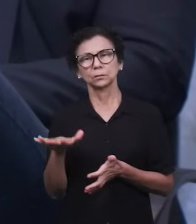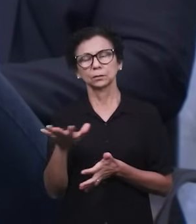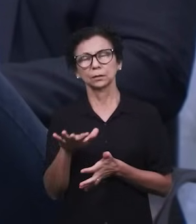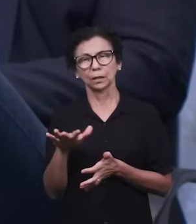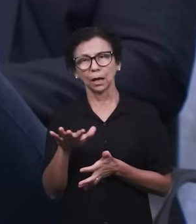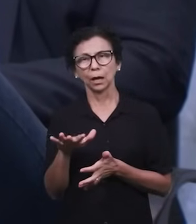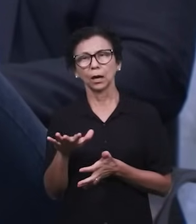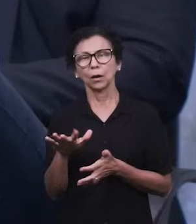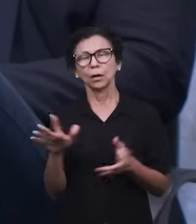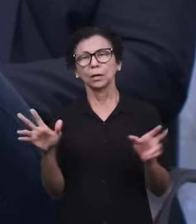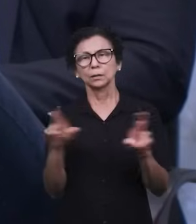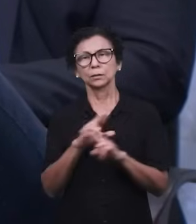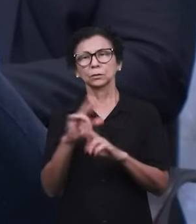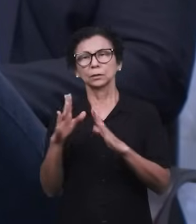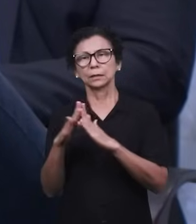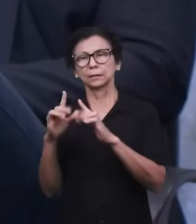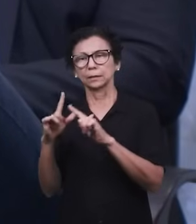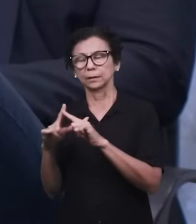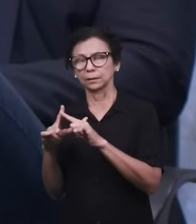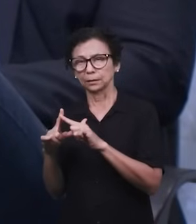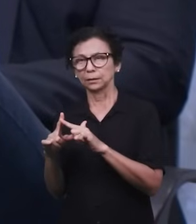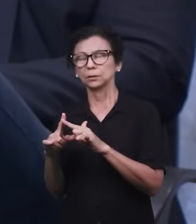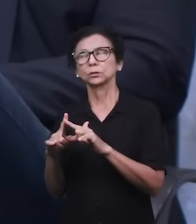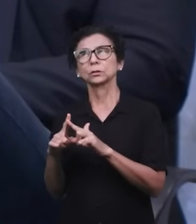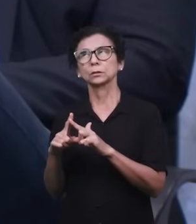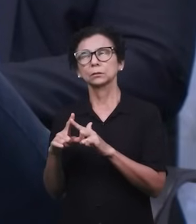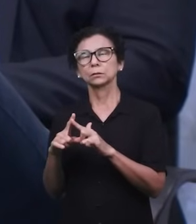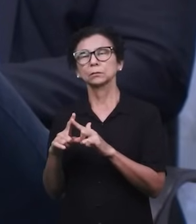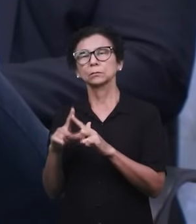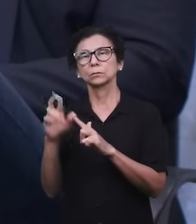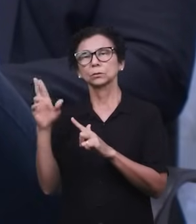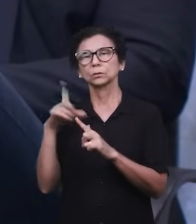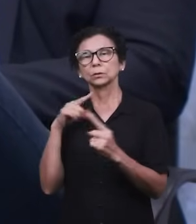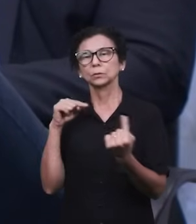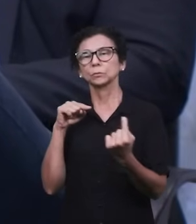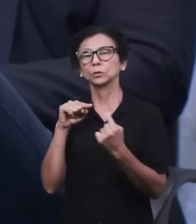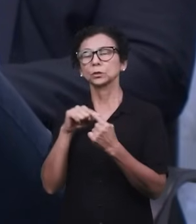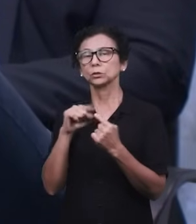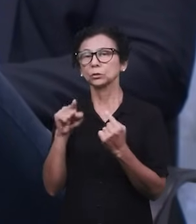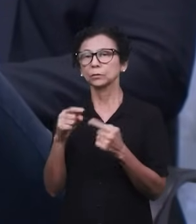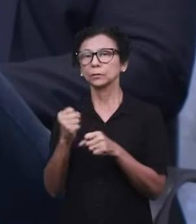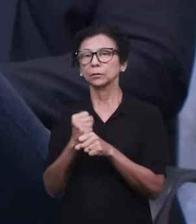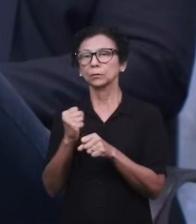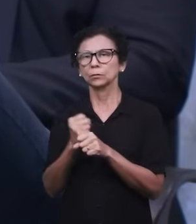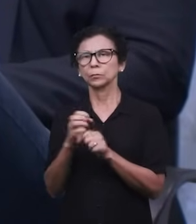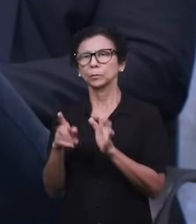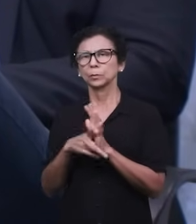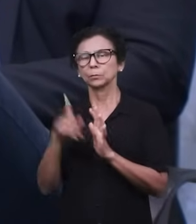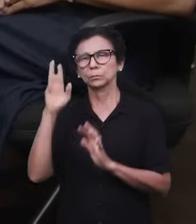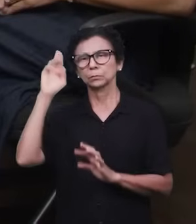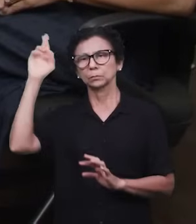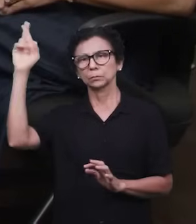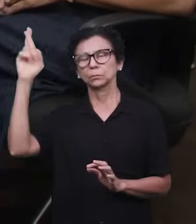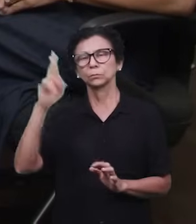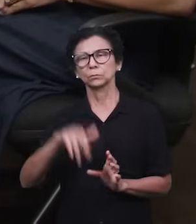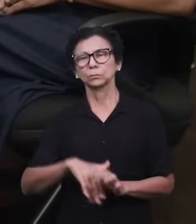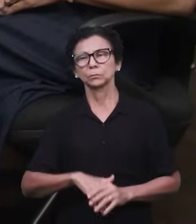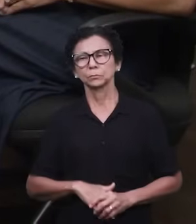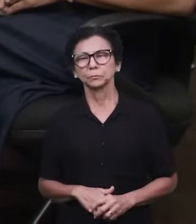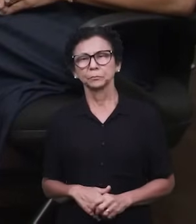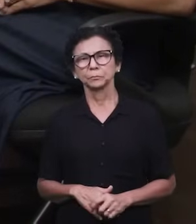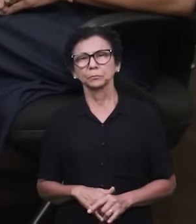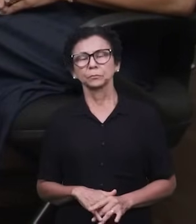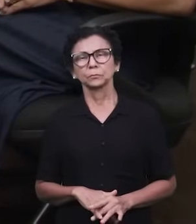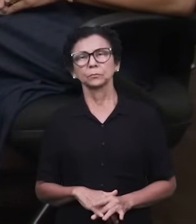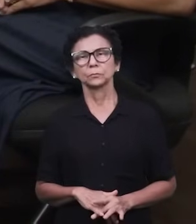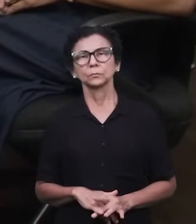a estrutura para isso, mas também condições técnicas, né, para exercer. Né? Hoje, um louvor desse, bem